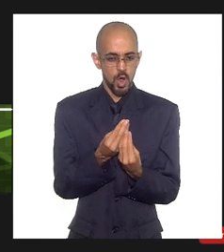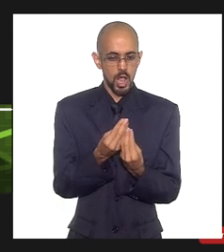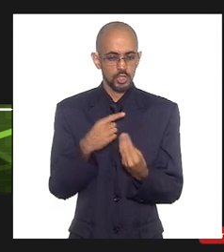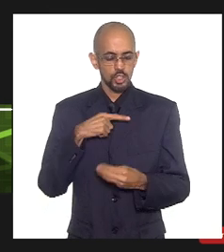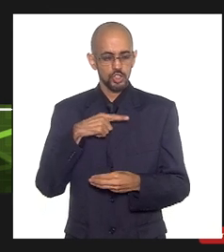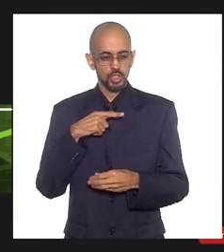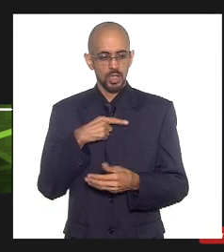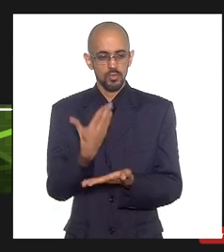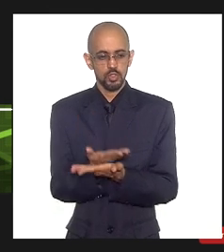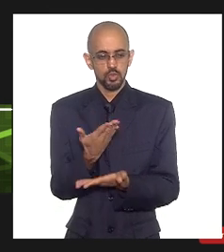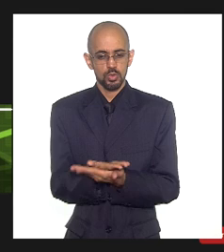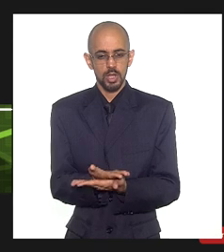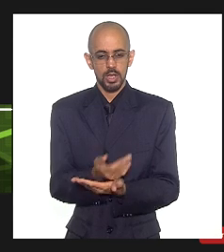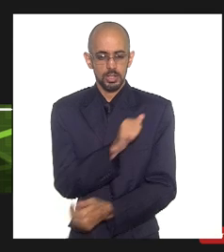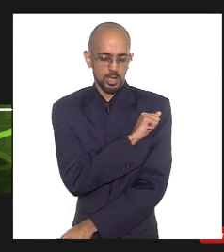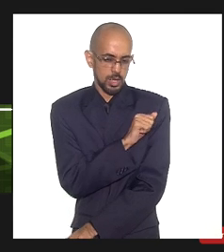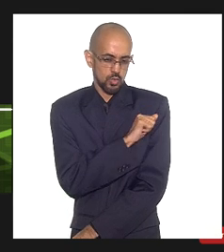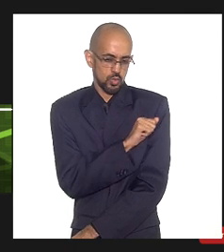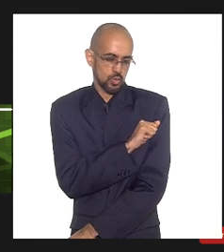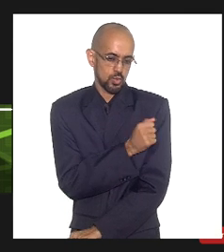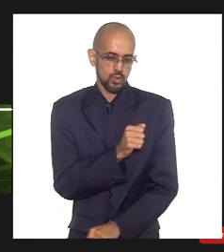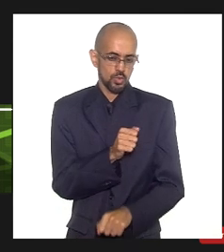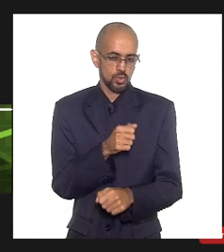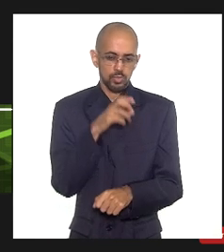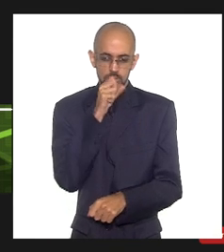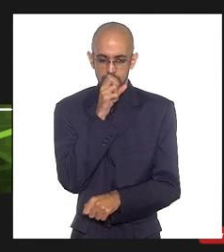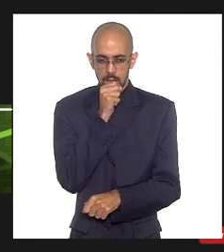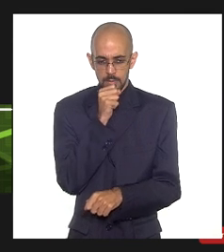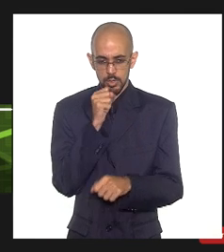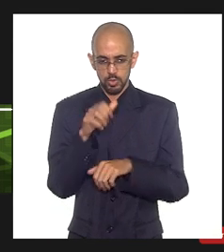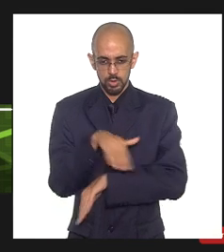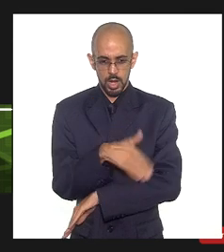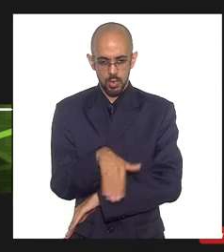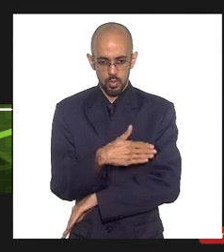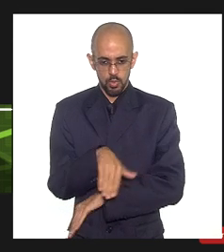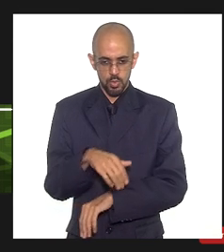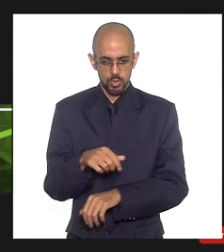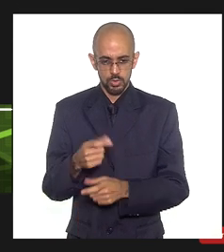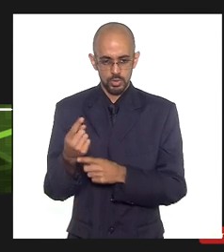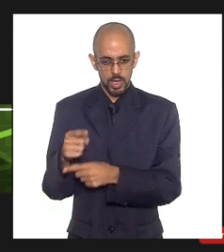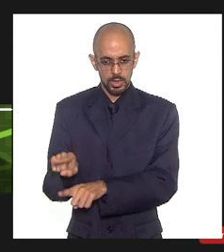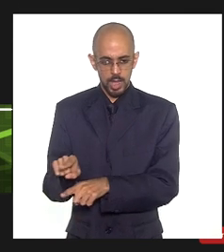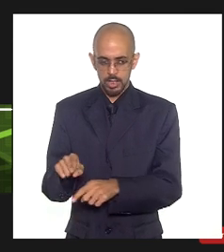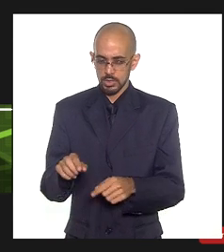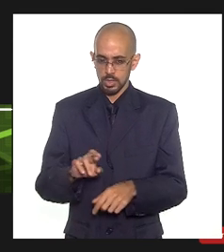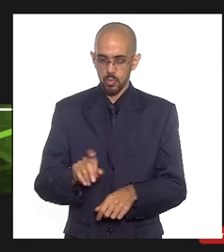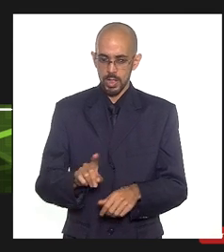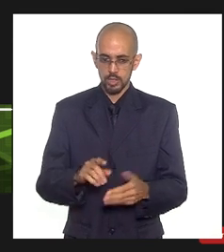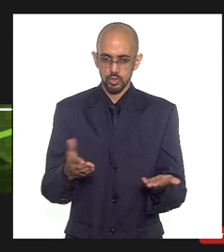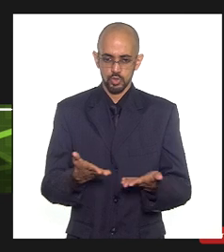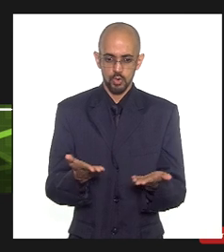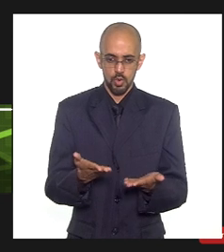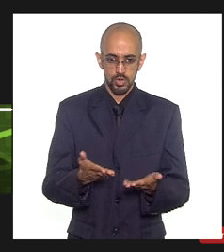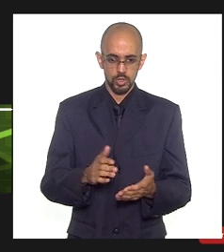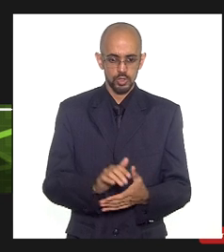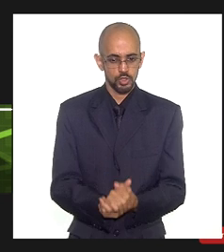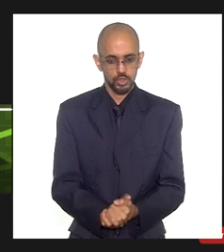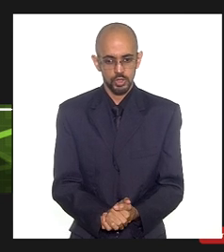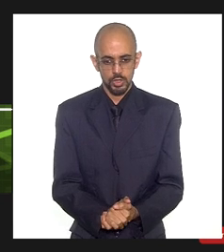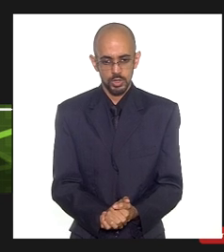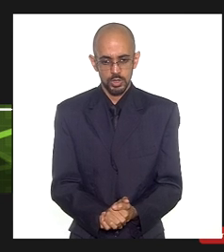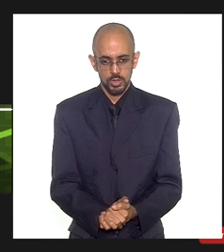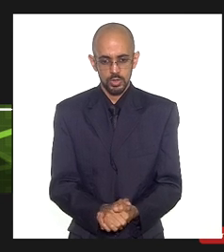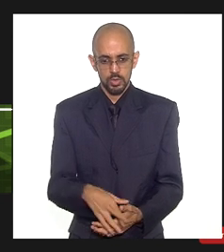universidade enfim os ataques não são de hoje os ataques não são de hoje o